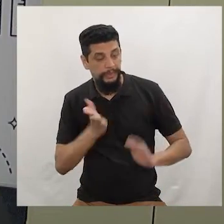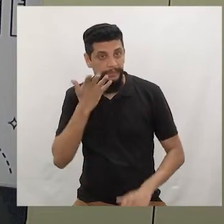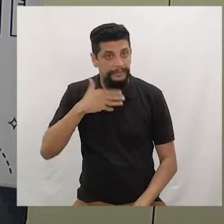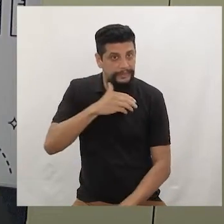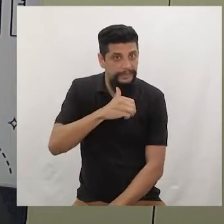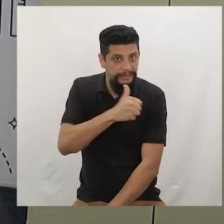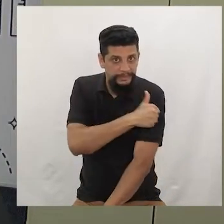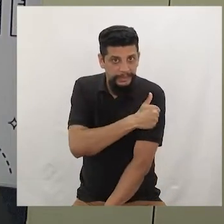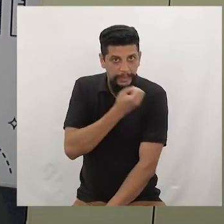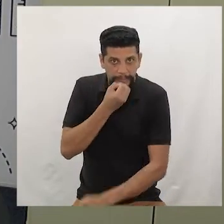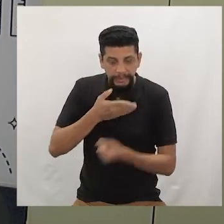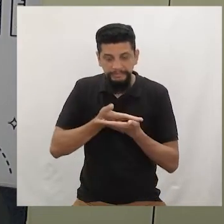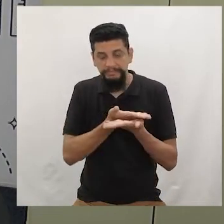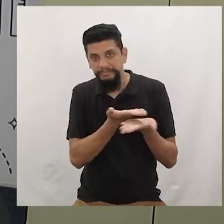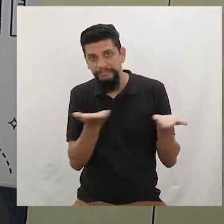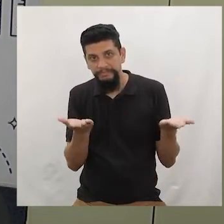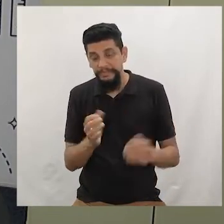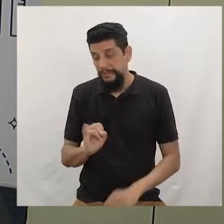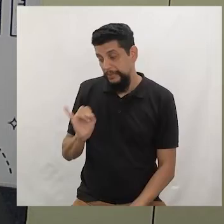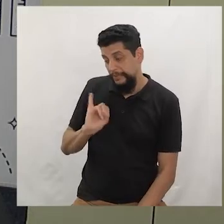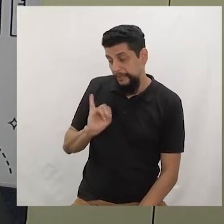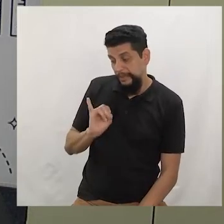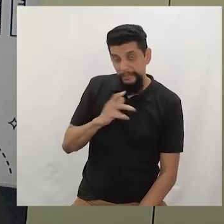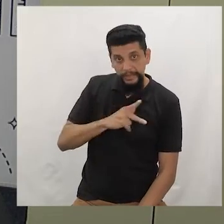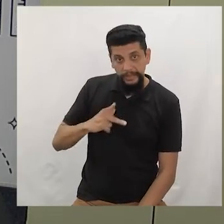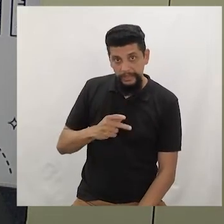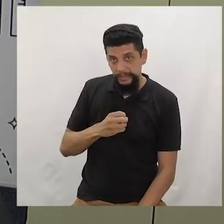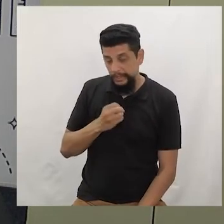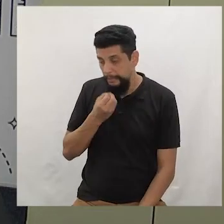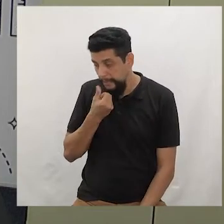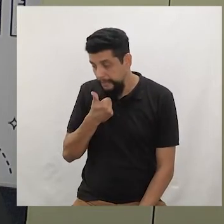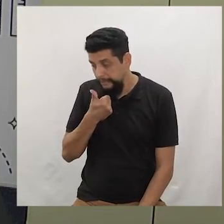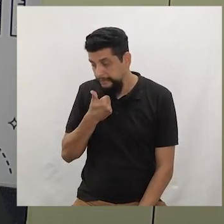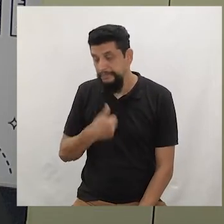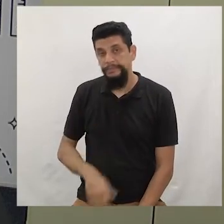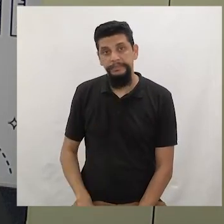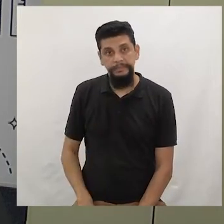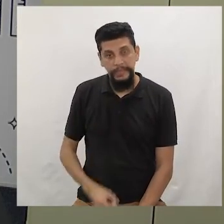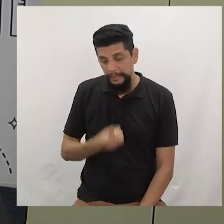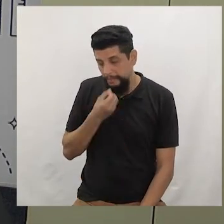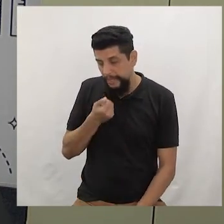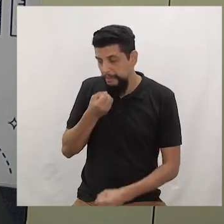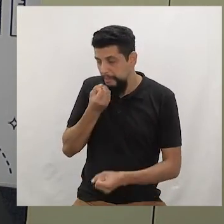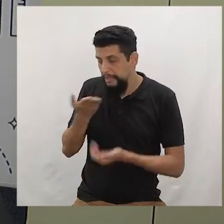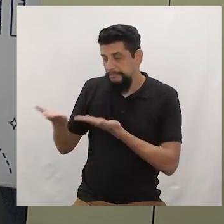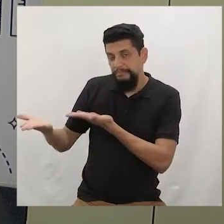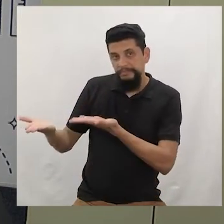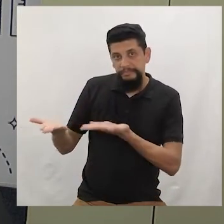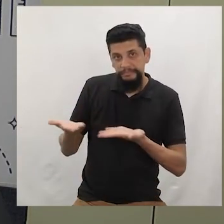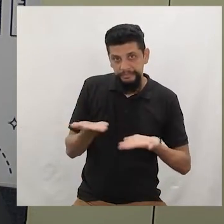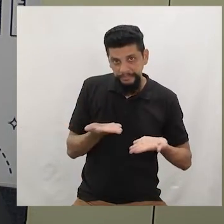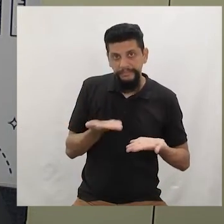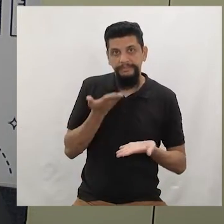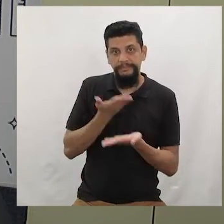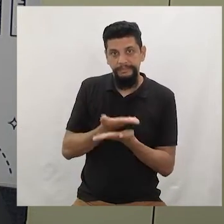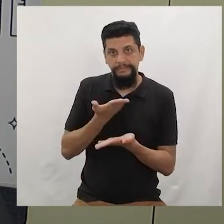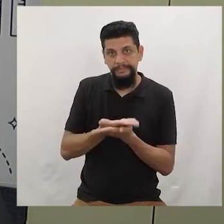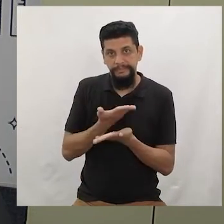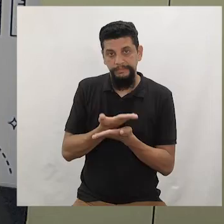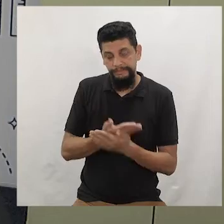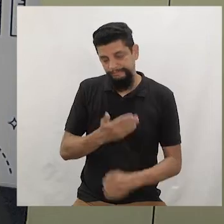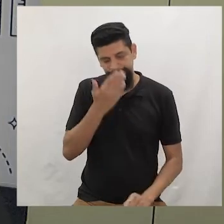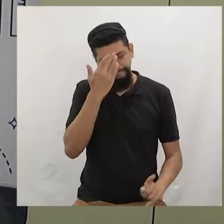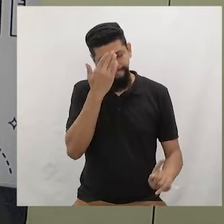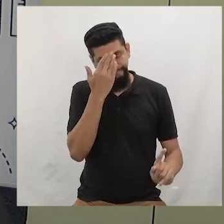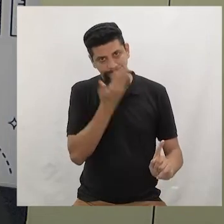Olá, estudantes, tudo bem com vocês? Oi, professora Cris. Oi, professora Elaine, tudo bem? Seja bem-vinda na nossa